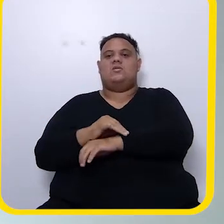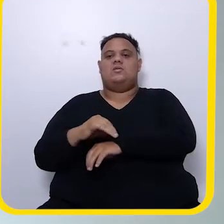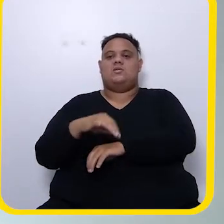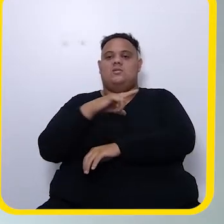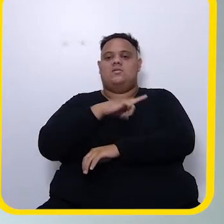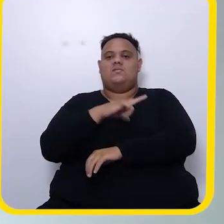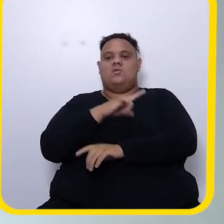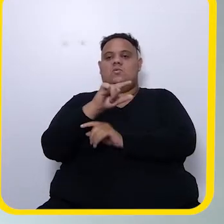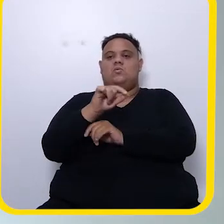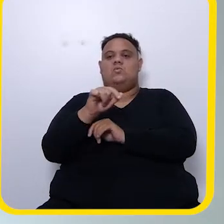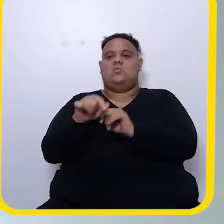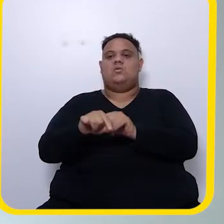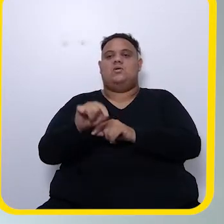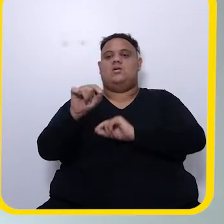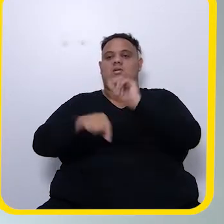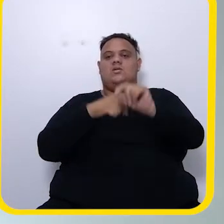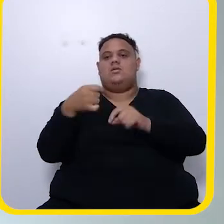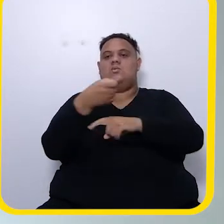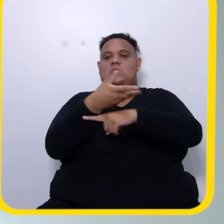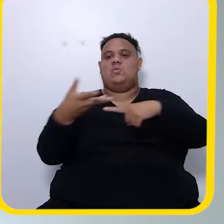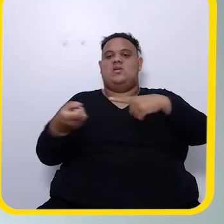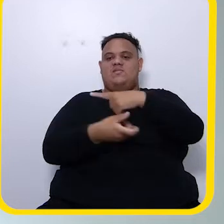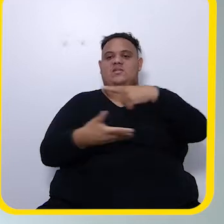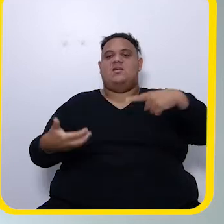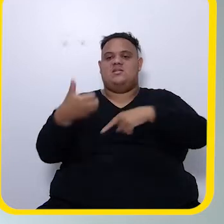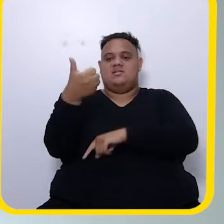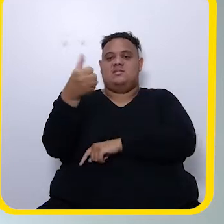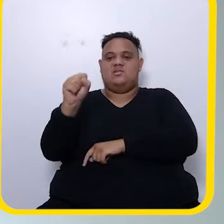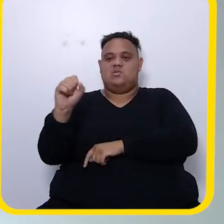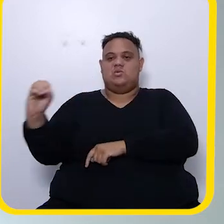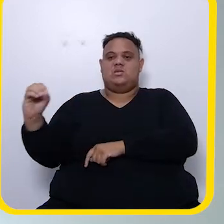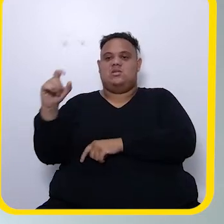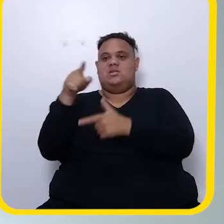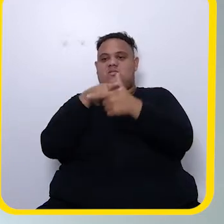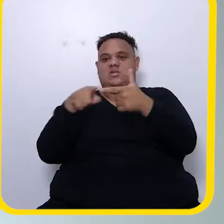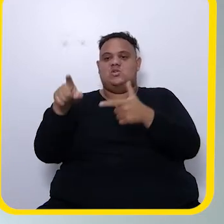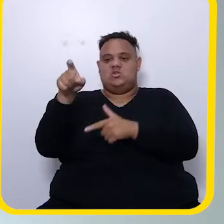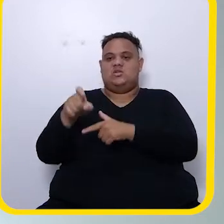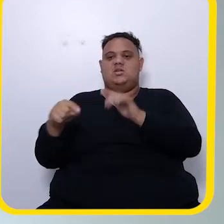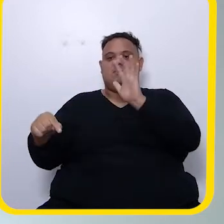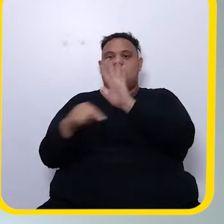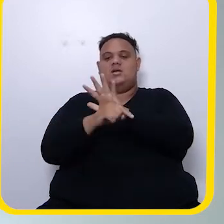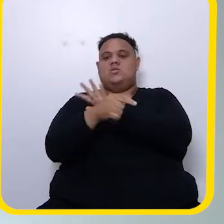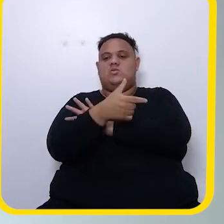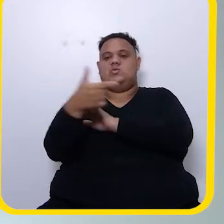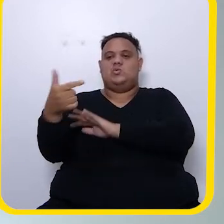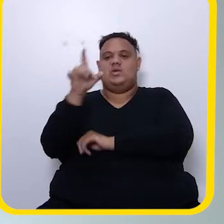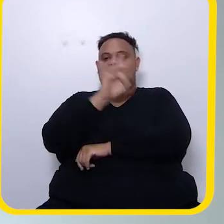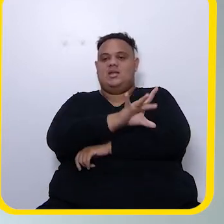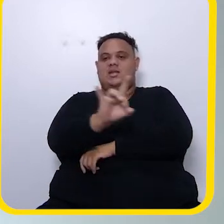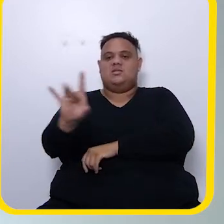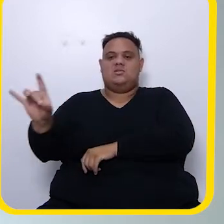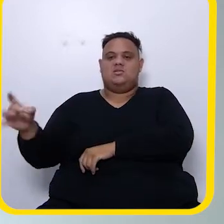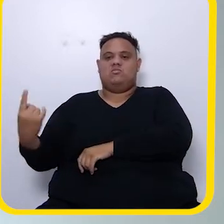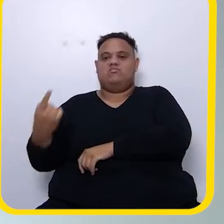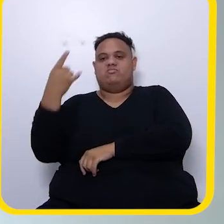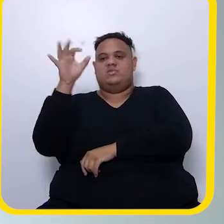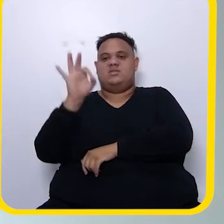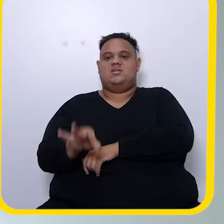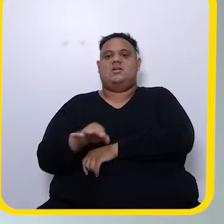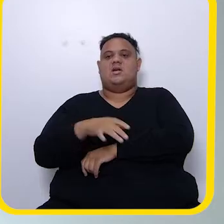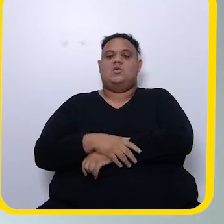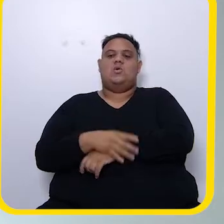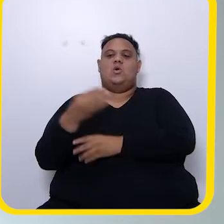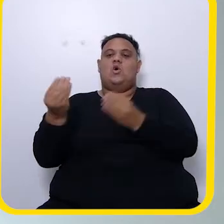obtemos a seguinte fração: 180 dividido por x menos 2 é o que coube para cada um no final das contas.